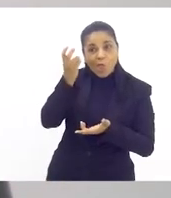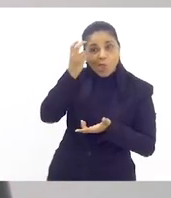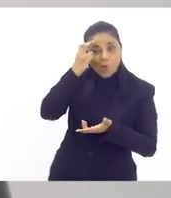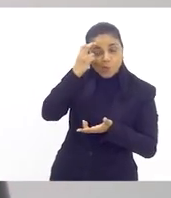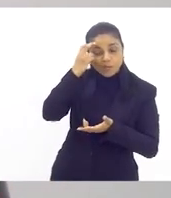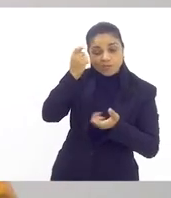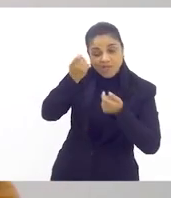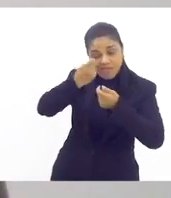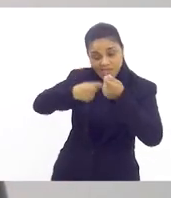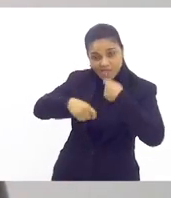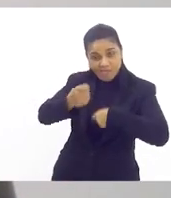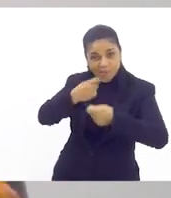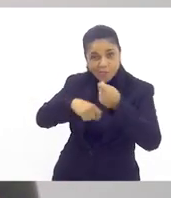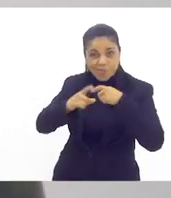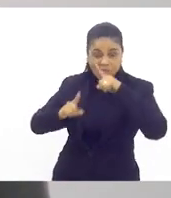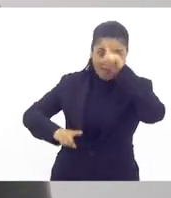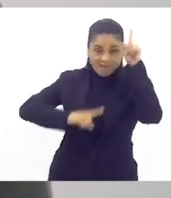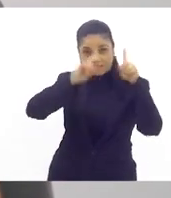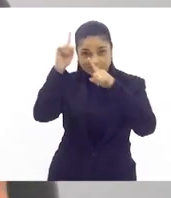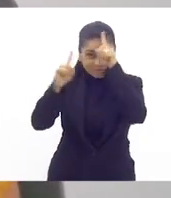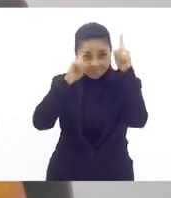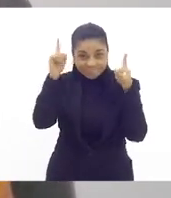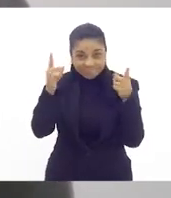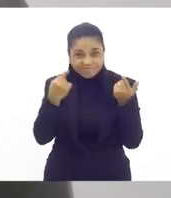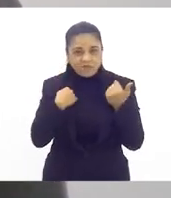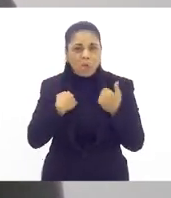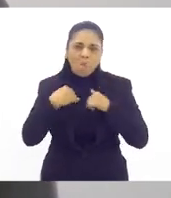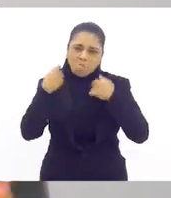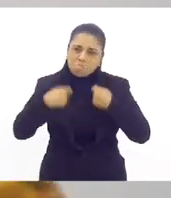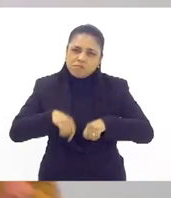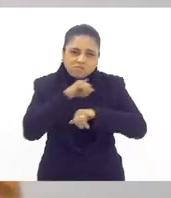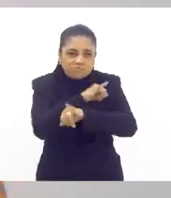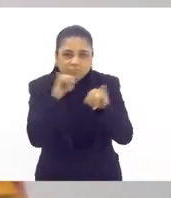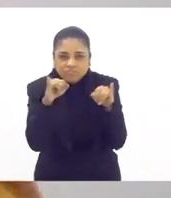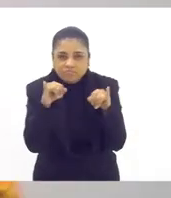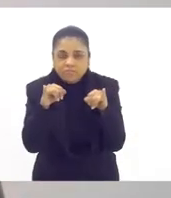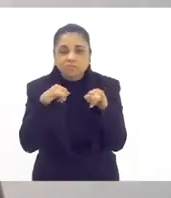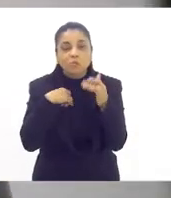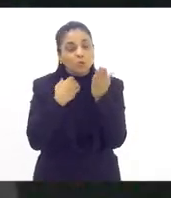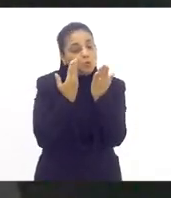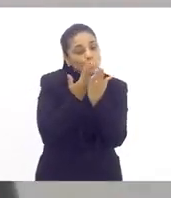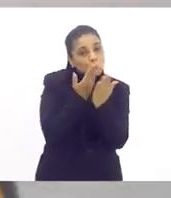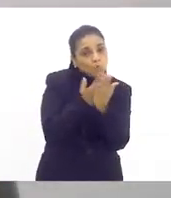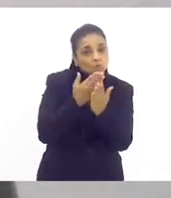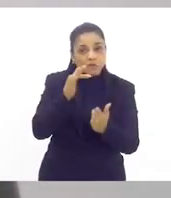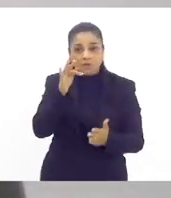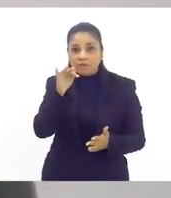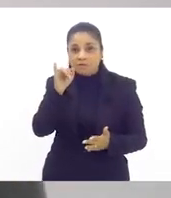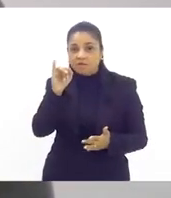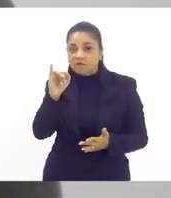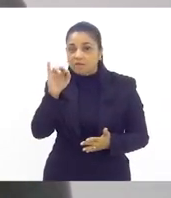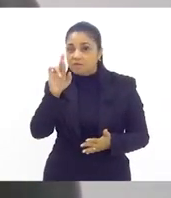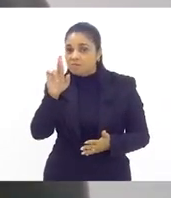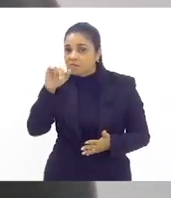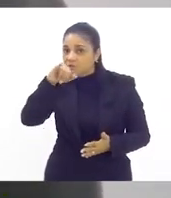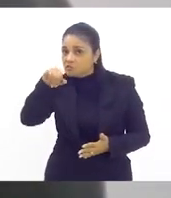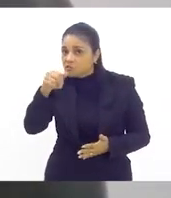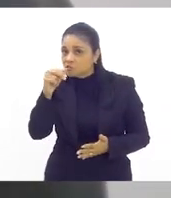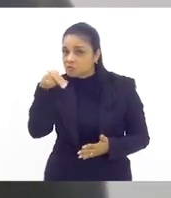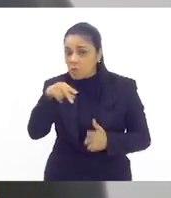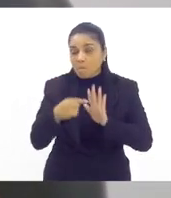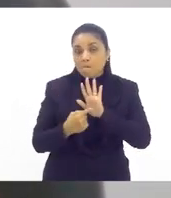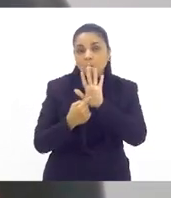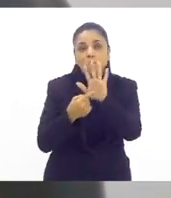criativa mas senhores Eu Preciso Dizer para vocês que o estudo da firjan aponta que